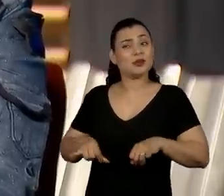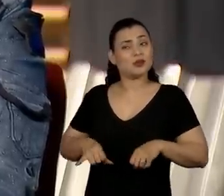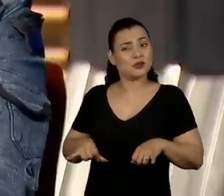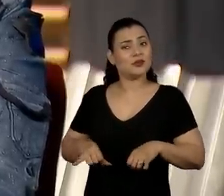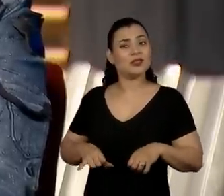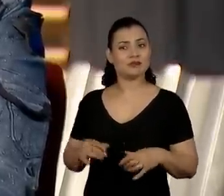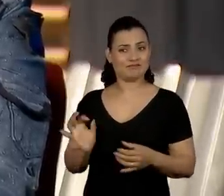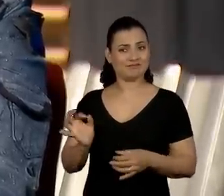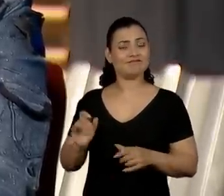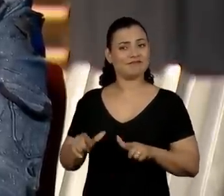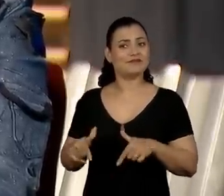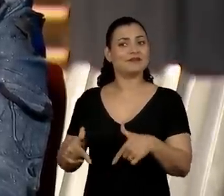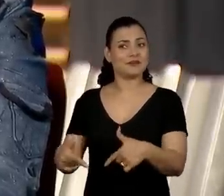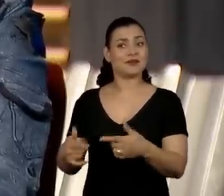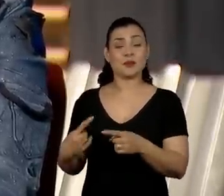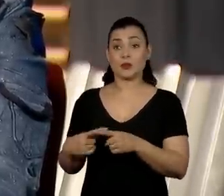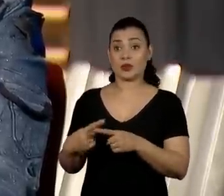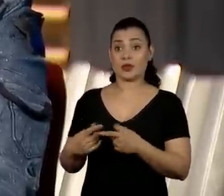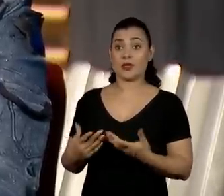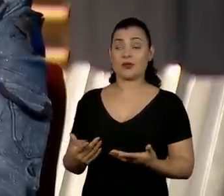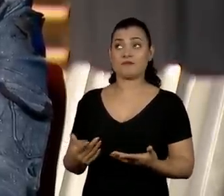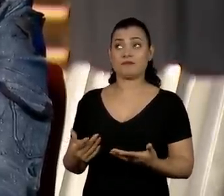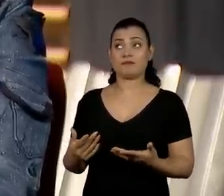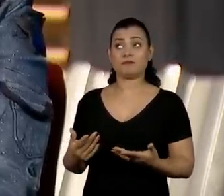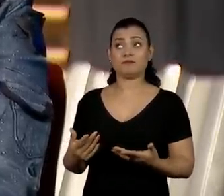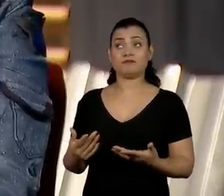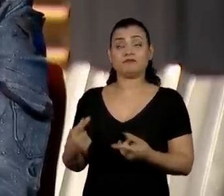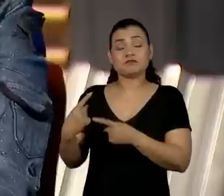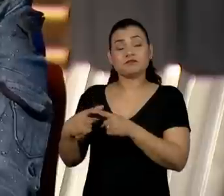praticar porque você